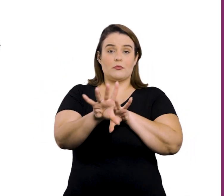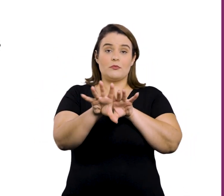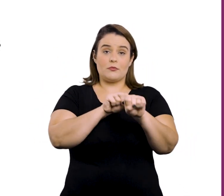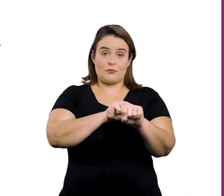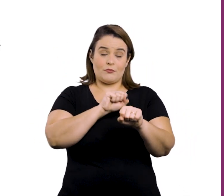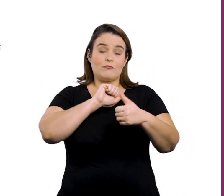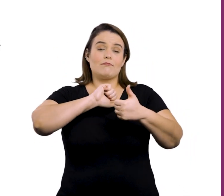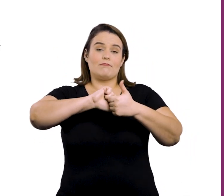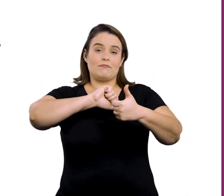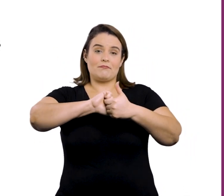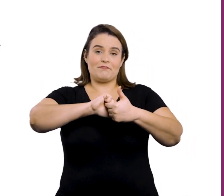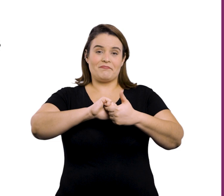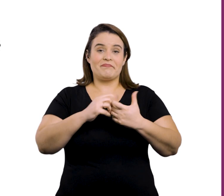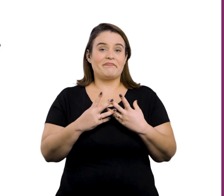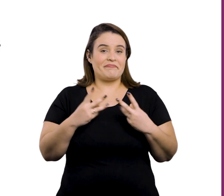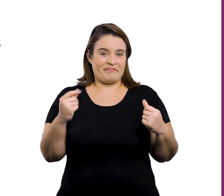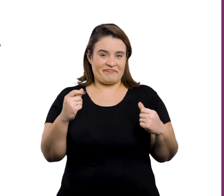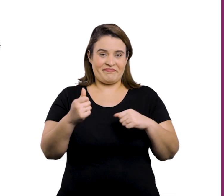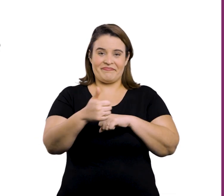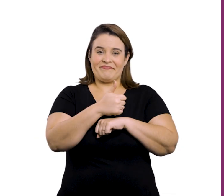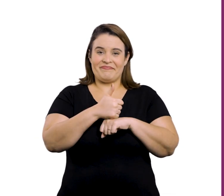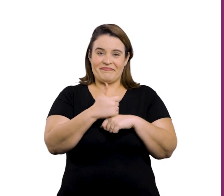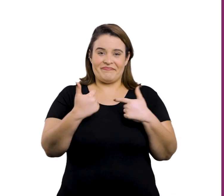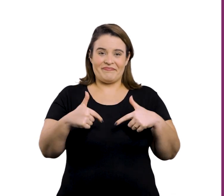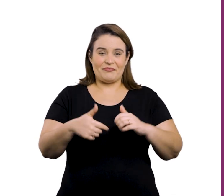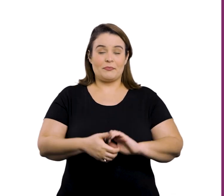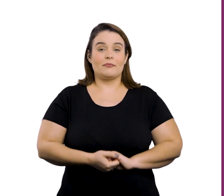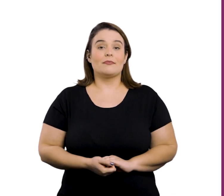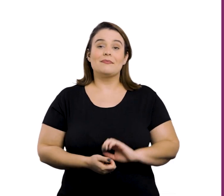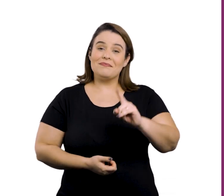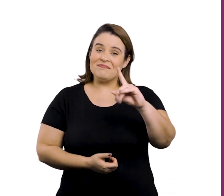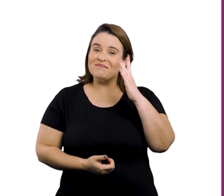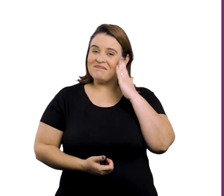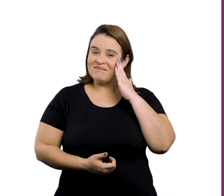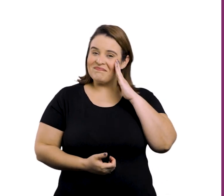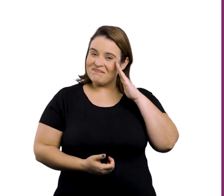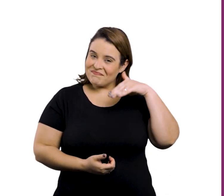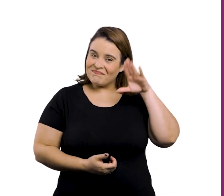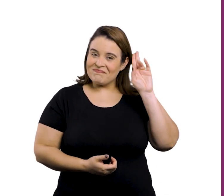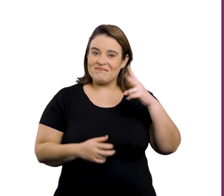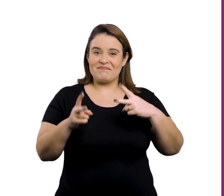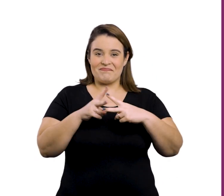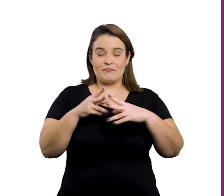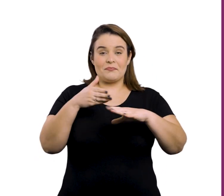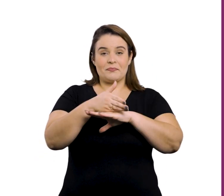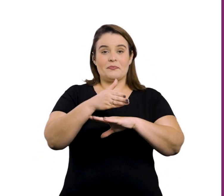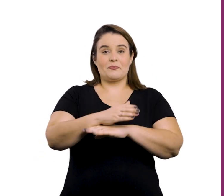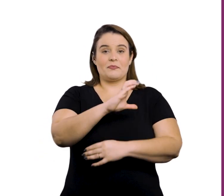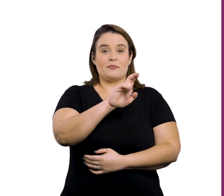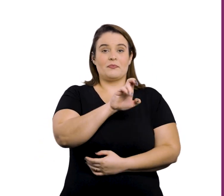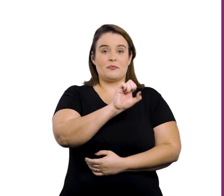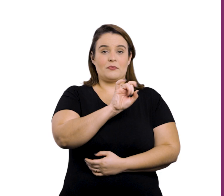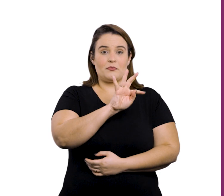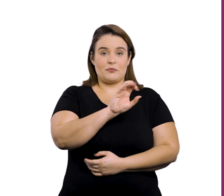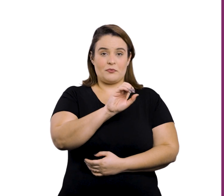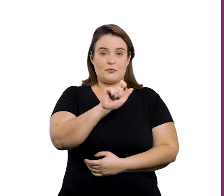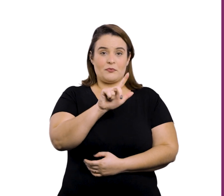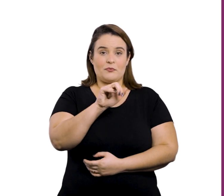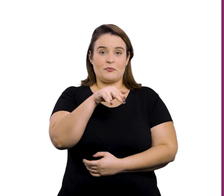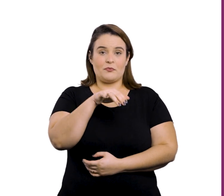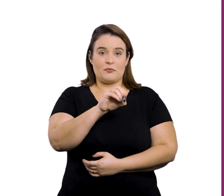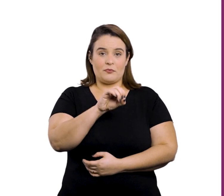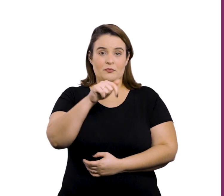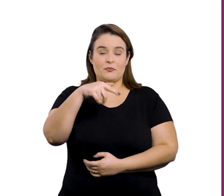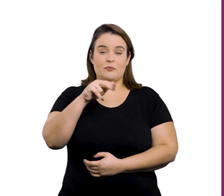e sua qualificação para o trabalho. Saiba mais sobre o CAQUI/CAC acessando